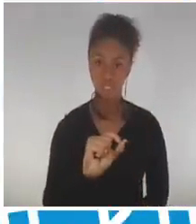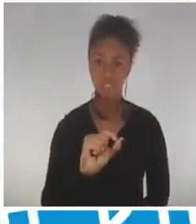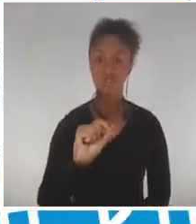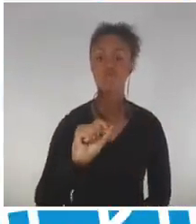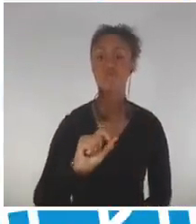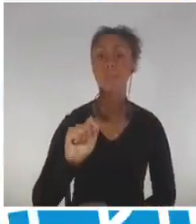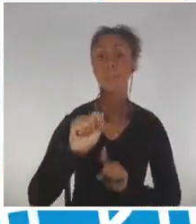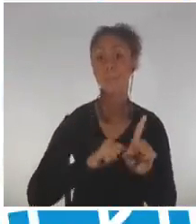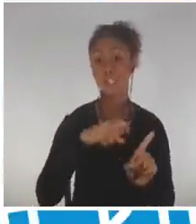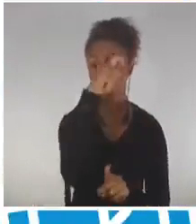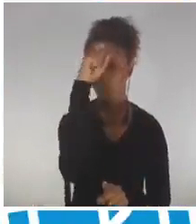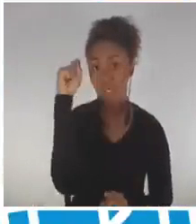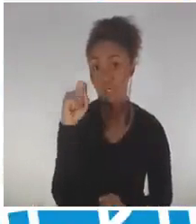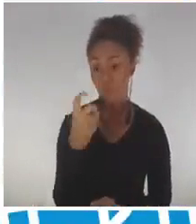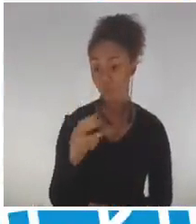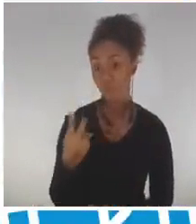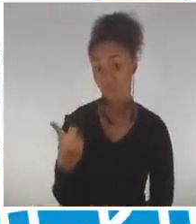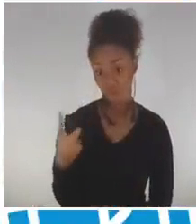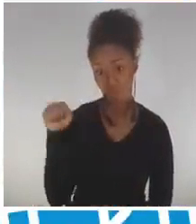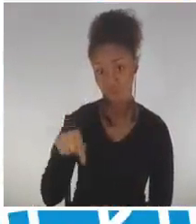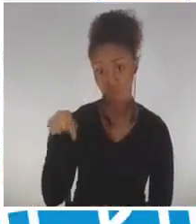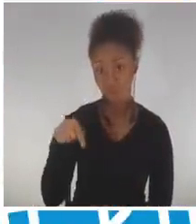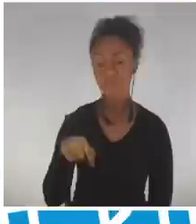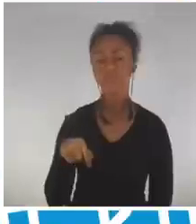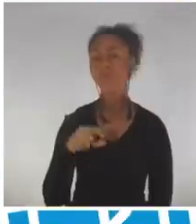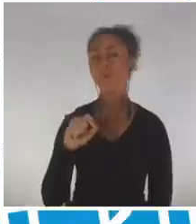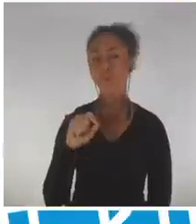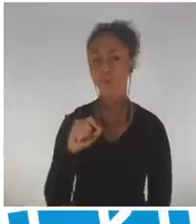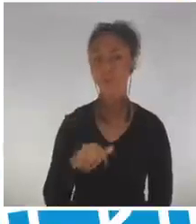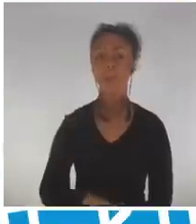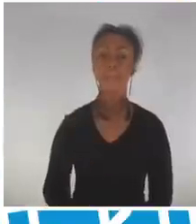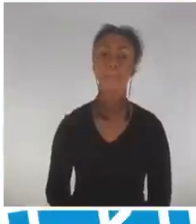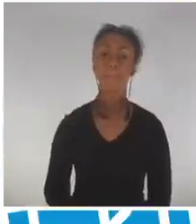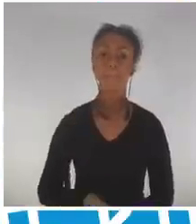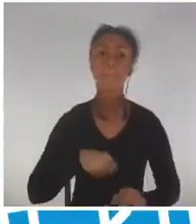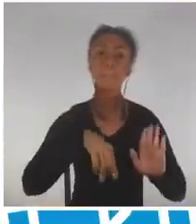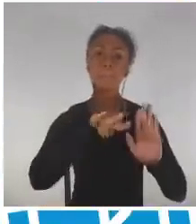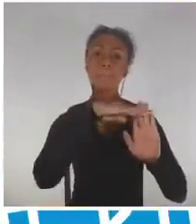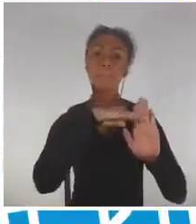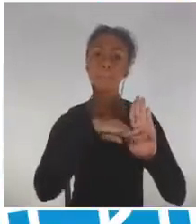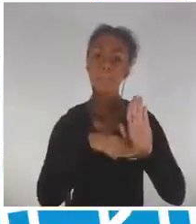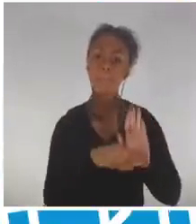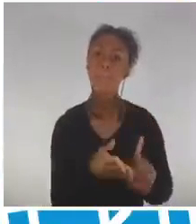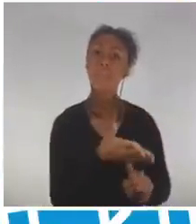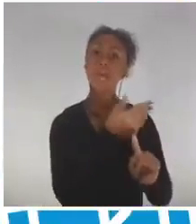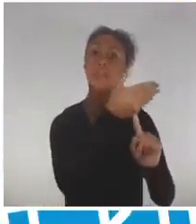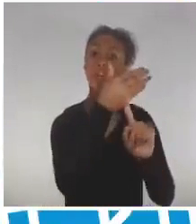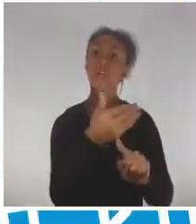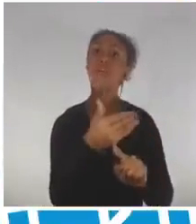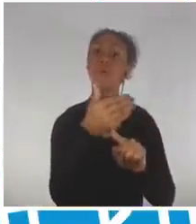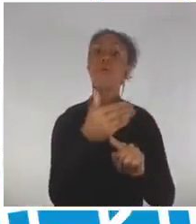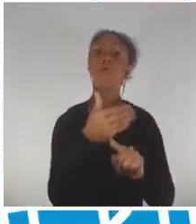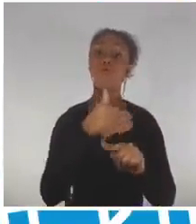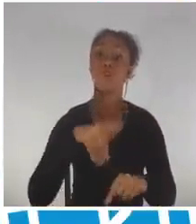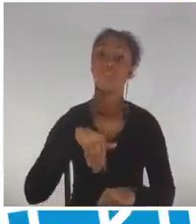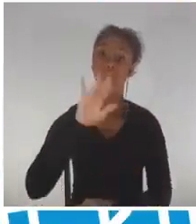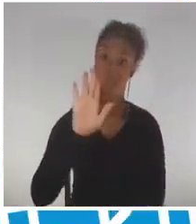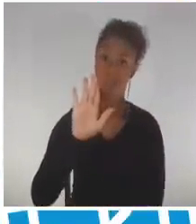né, que prevê um aumento considerável no escopo e no aspecto tecnológico do SAEB.